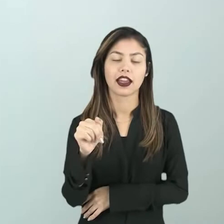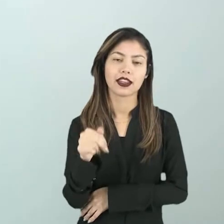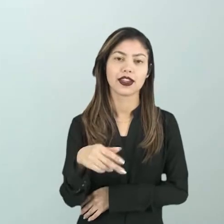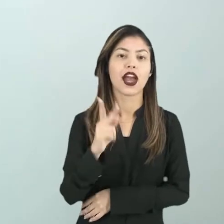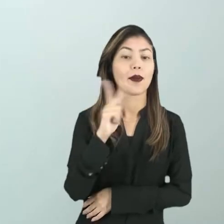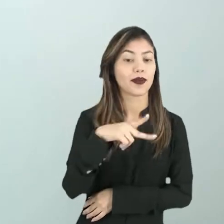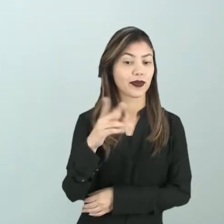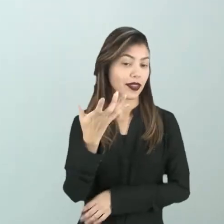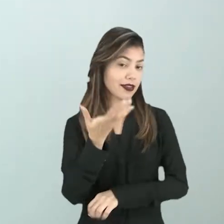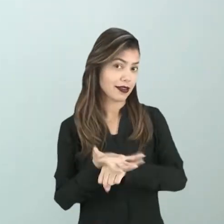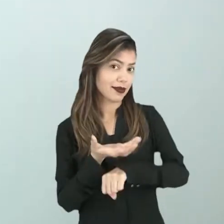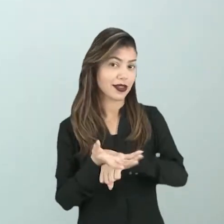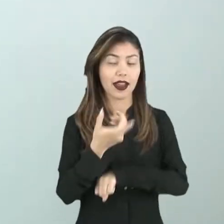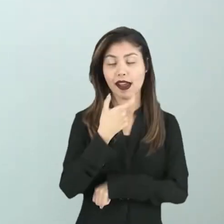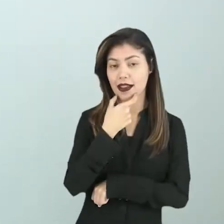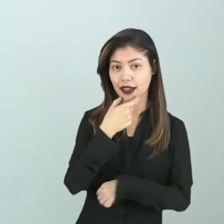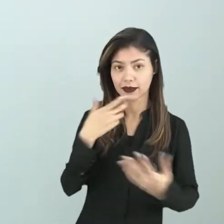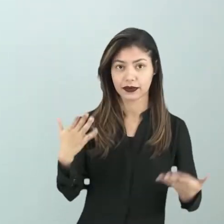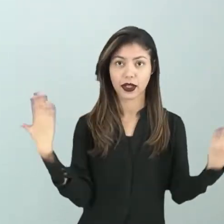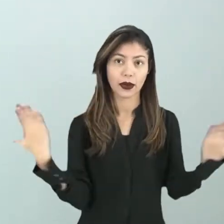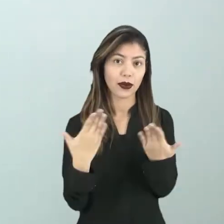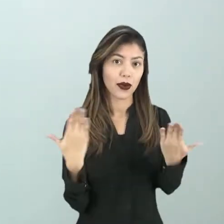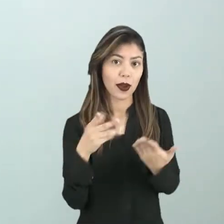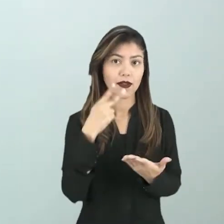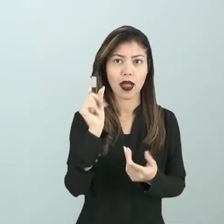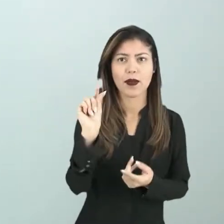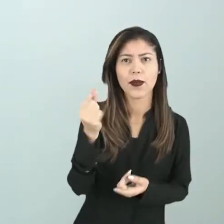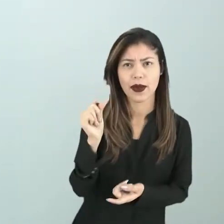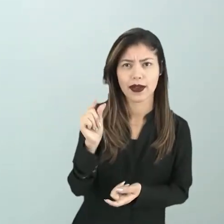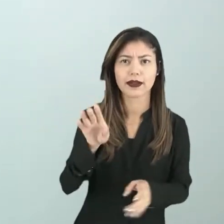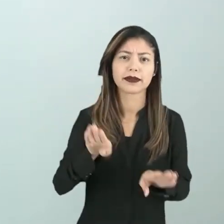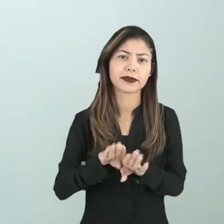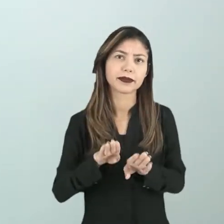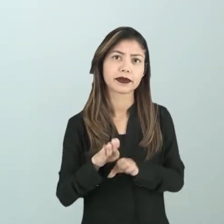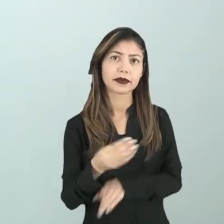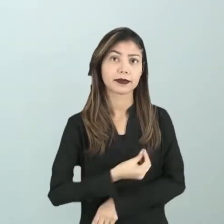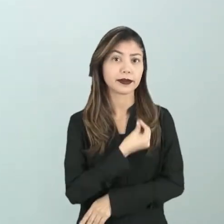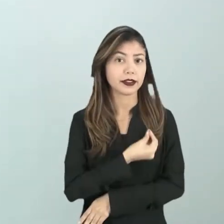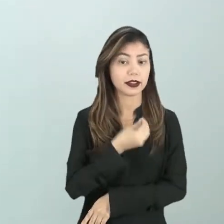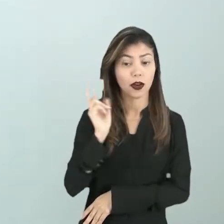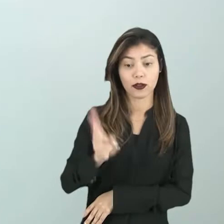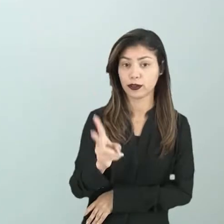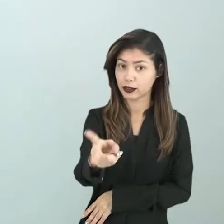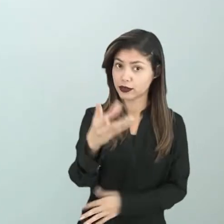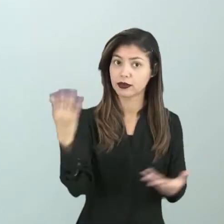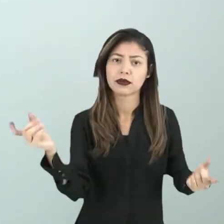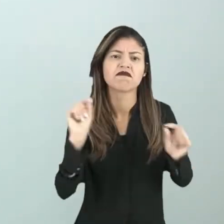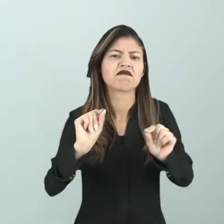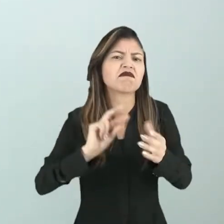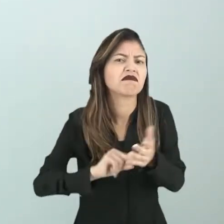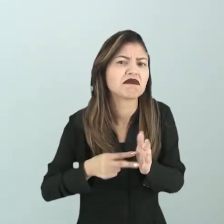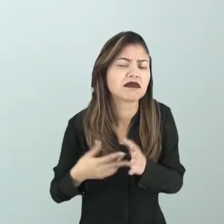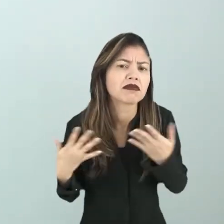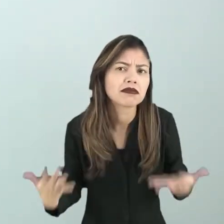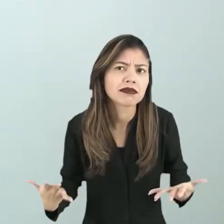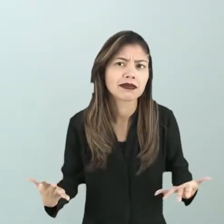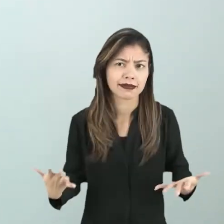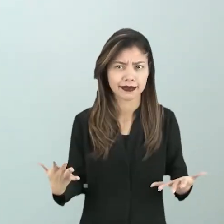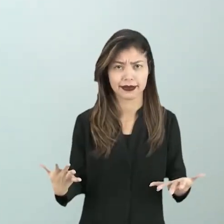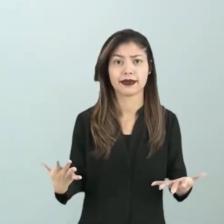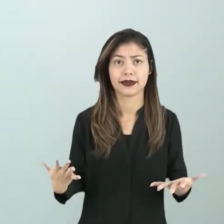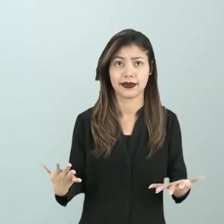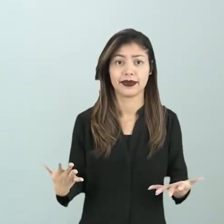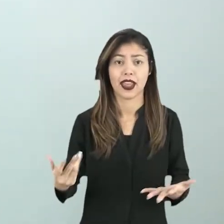à nossa aula de inglês. Hoje nós vamos falar um pouquinho sobre Present Continuous. Vocês sabem o que é o Present